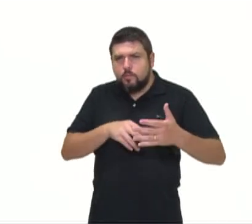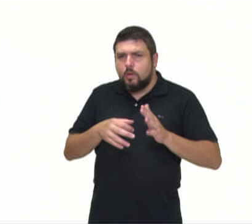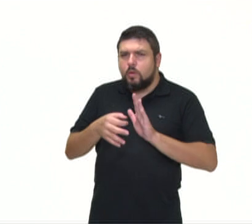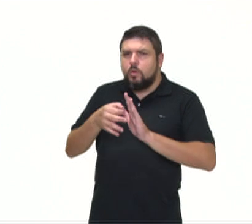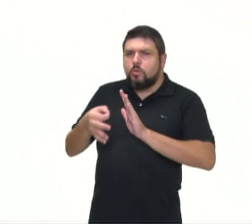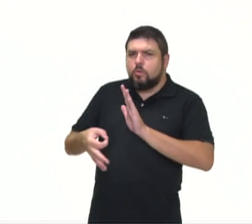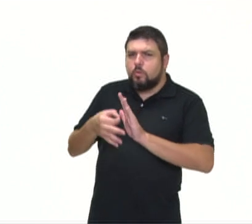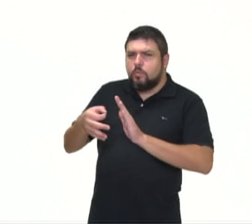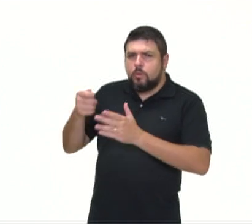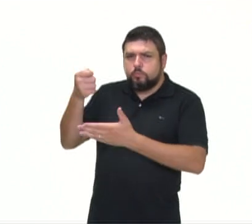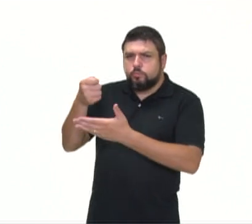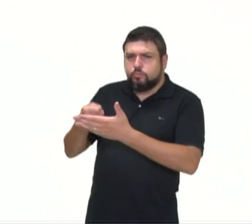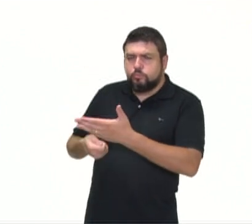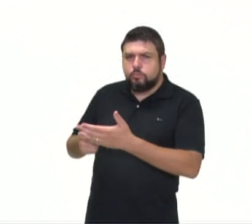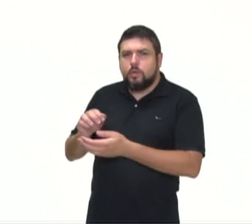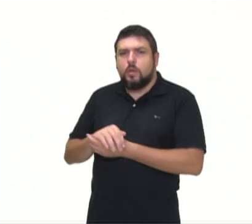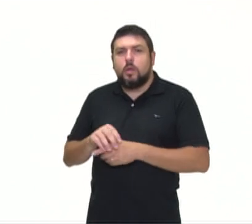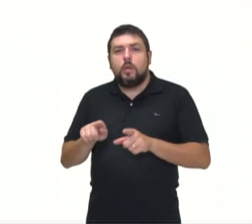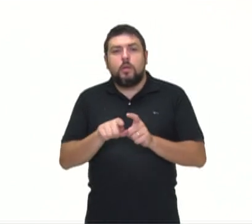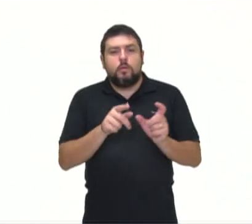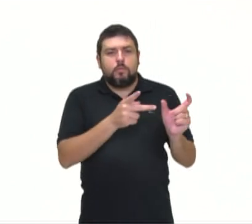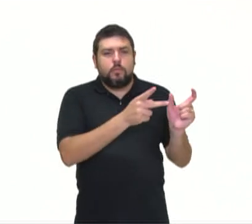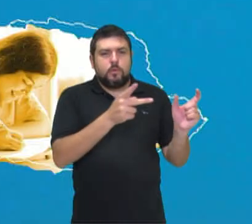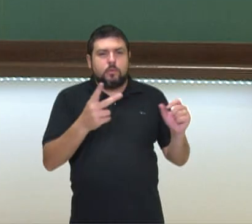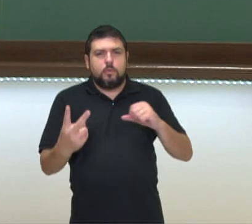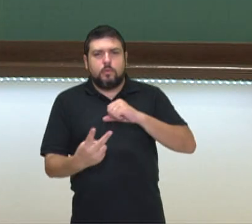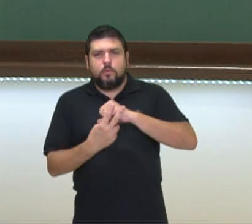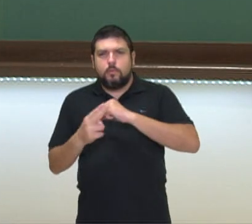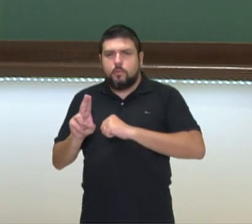reconhecemos predicados verbos nominais.